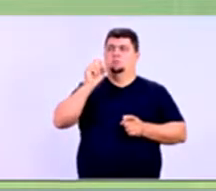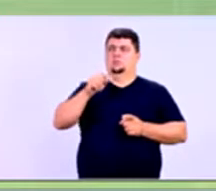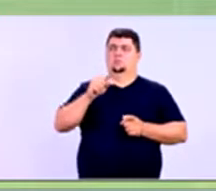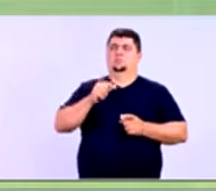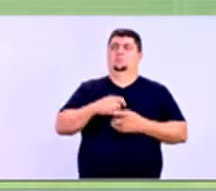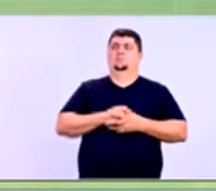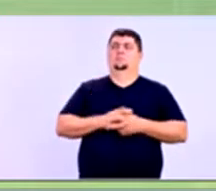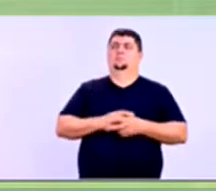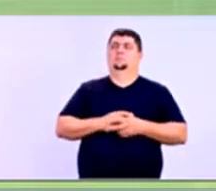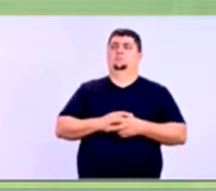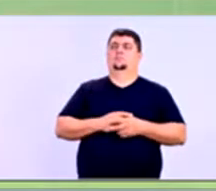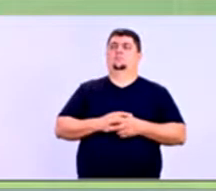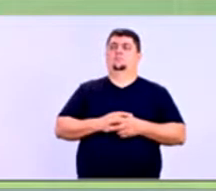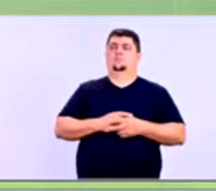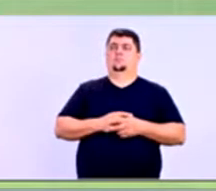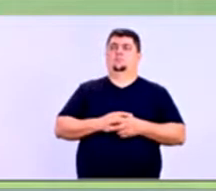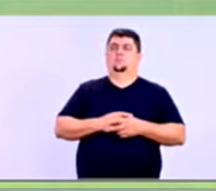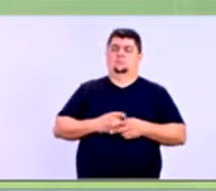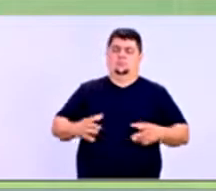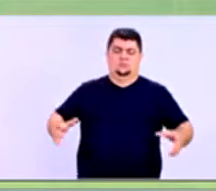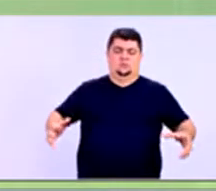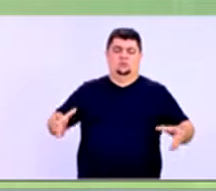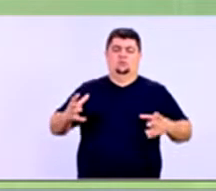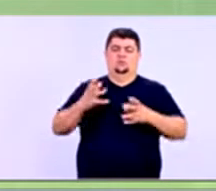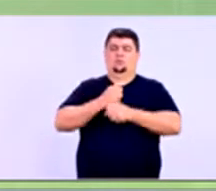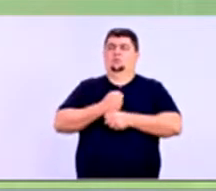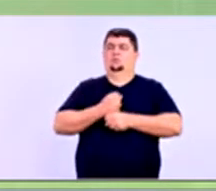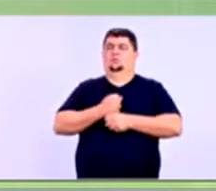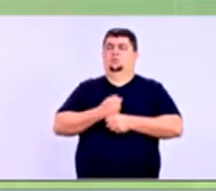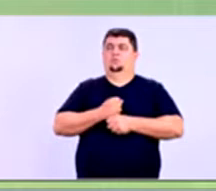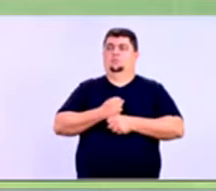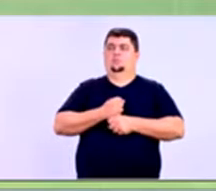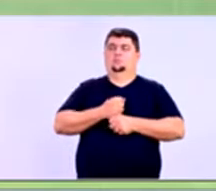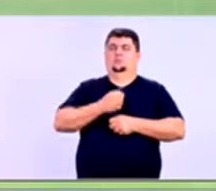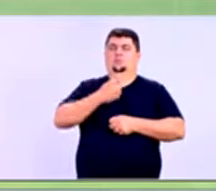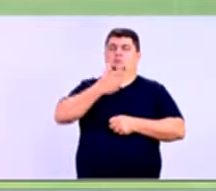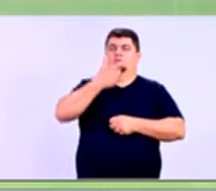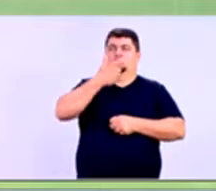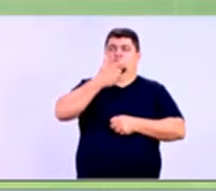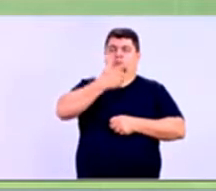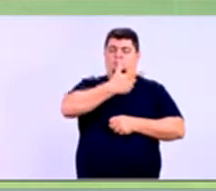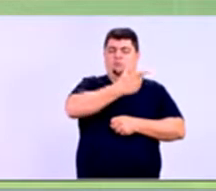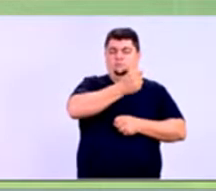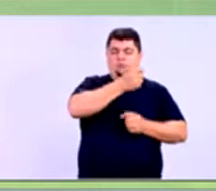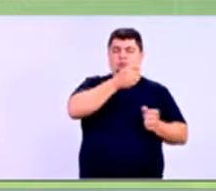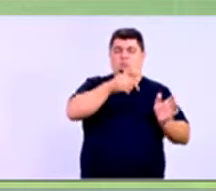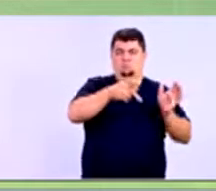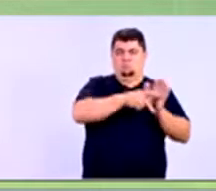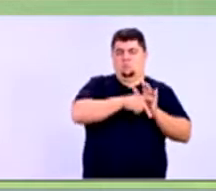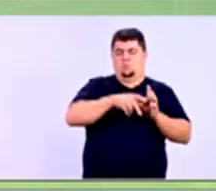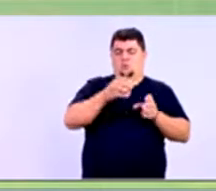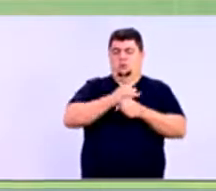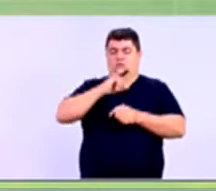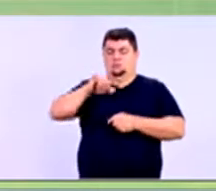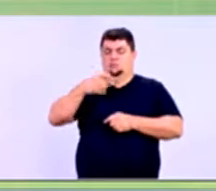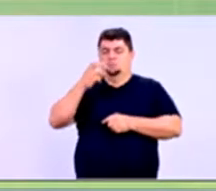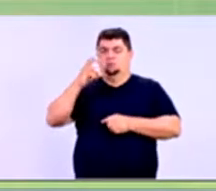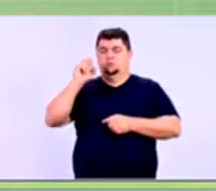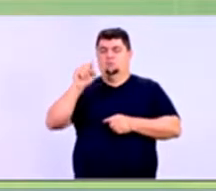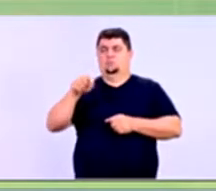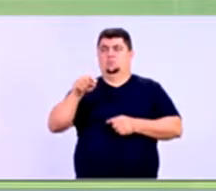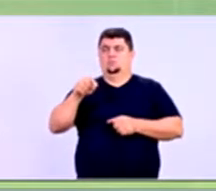reais. Então, eu paguei no montante 20 mil reais da dívida, mais 5 mil